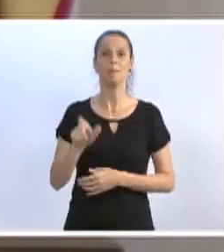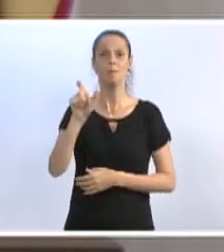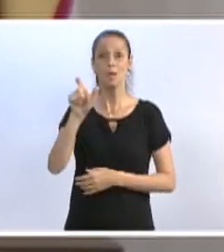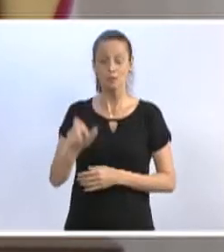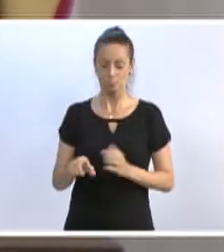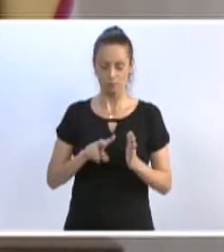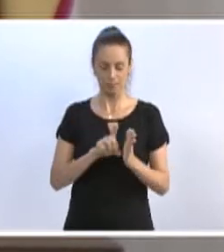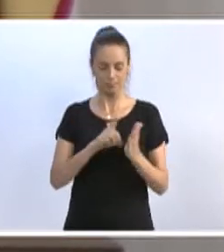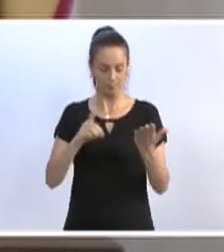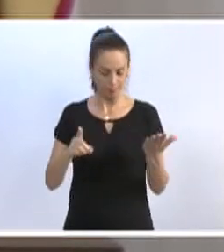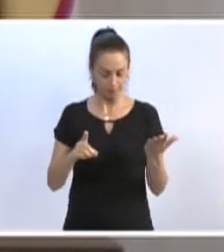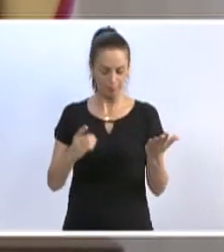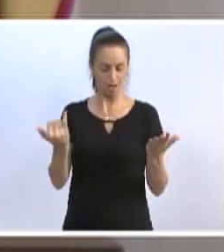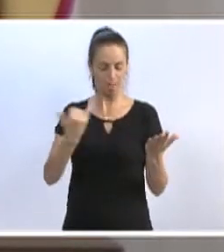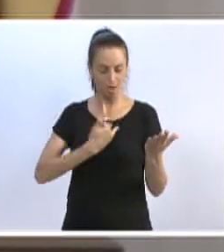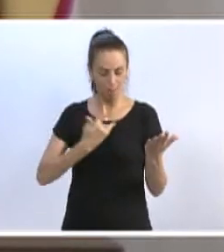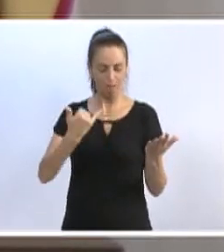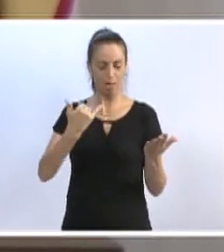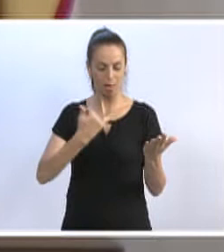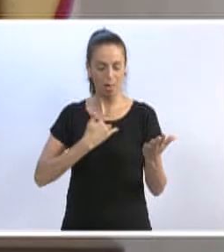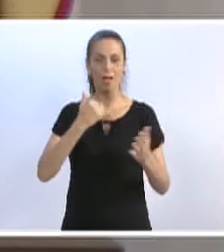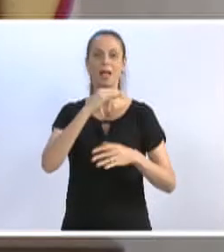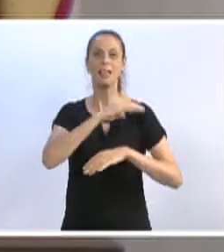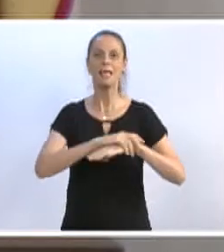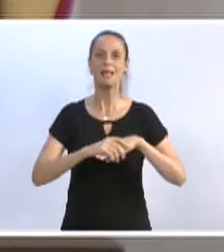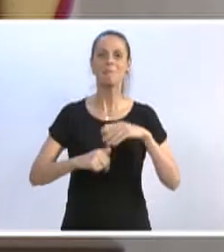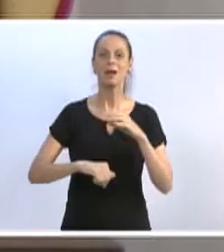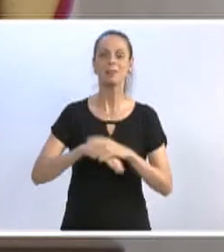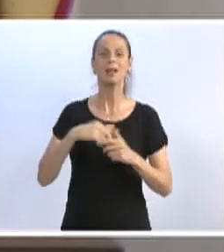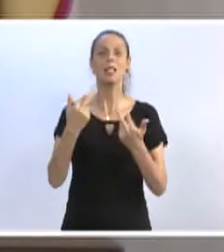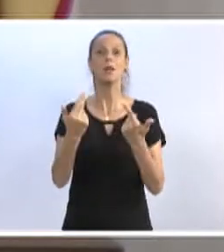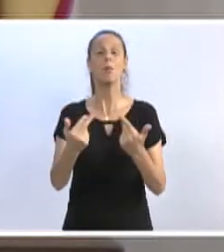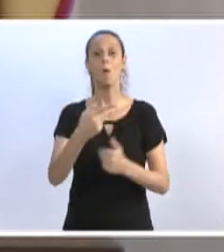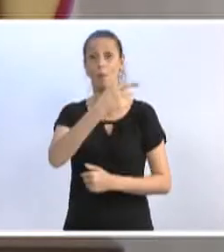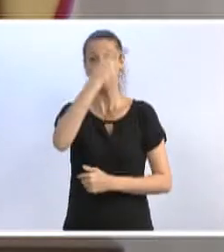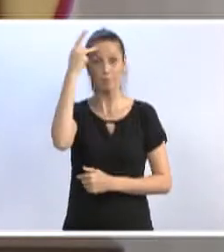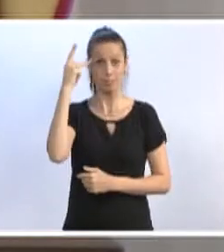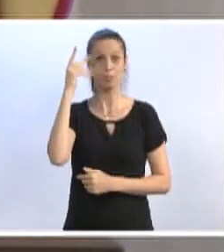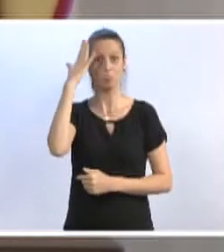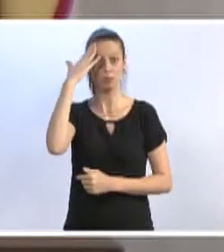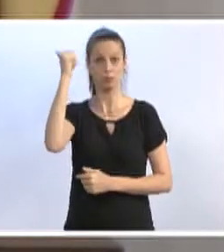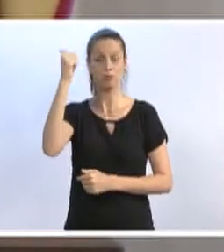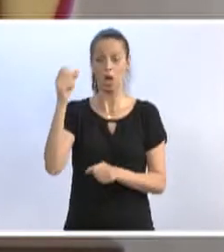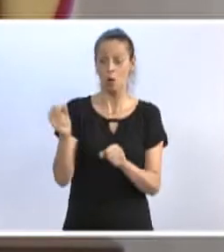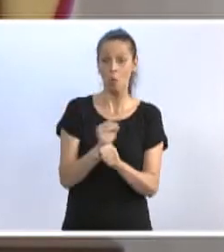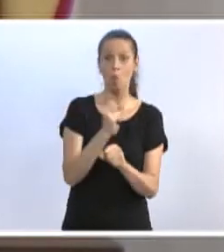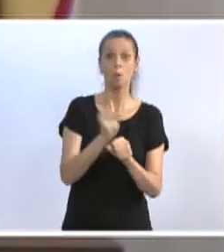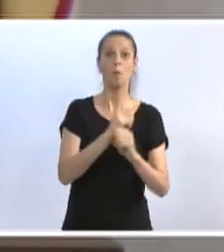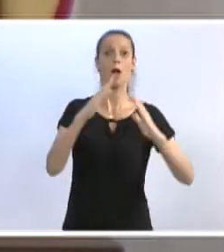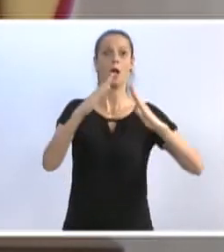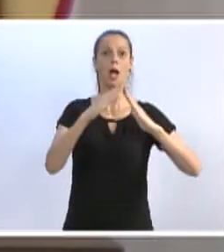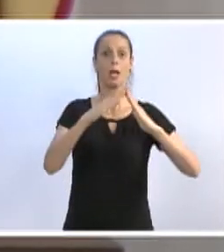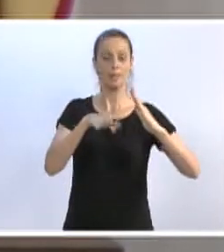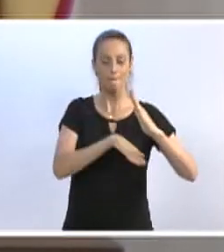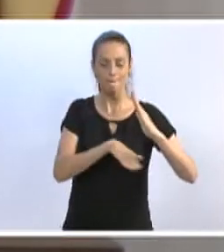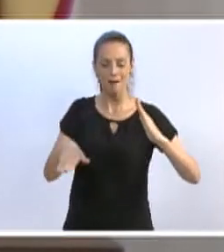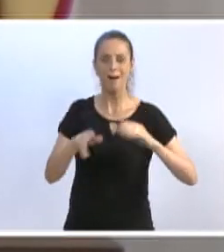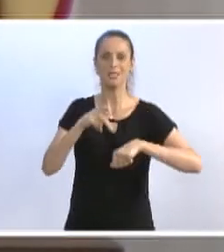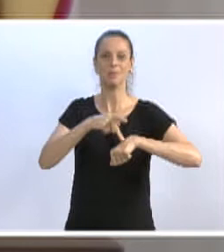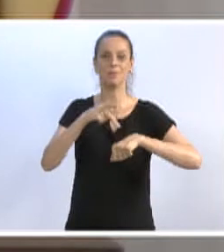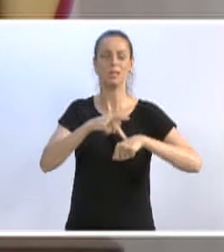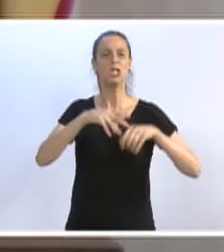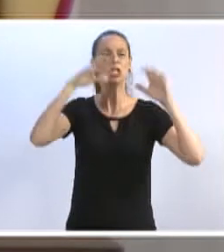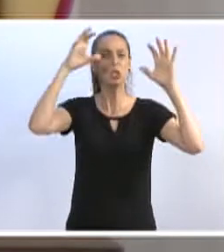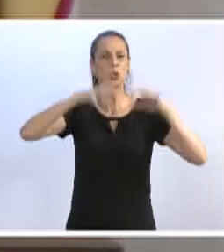minhas palavras e as pratica, é como um homem prudente que construiu a sua casa sobre a rocha. Caiu